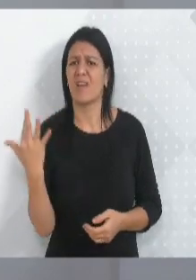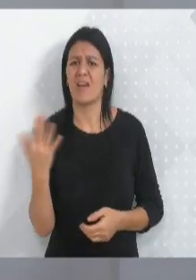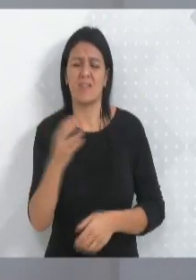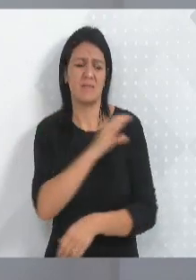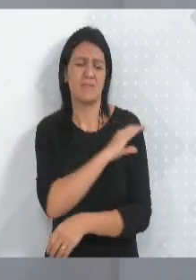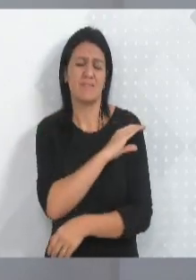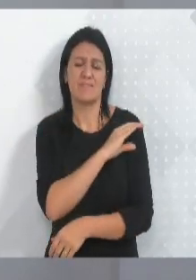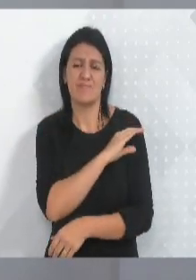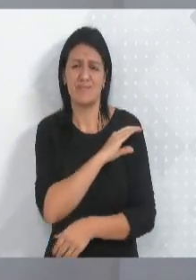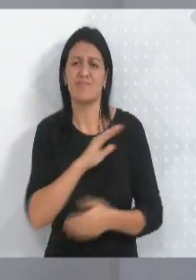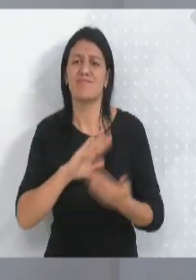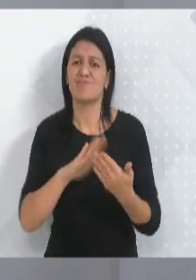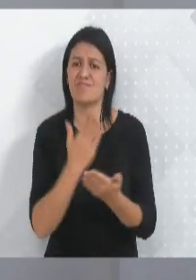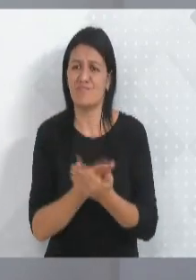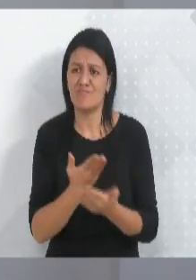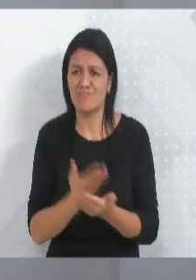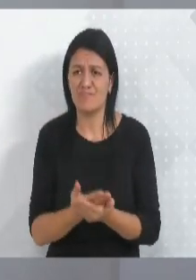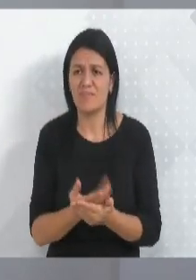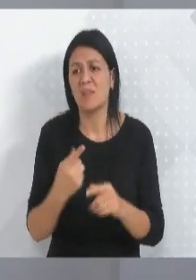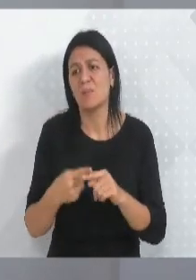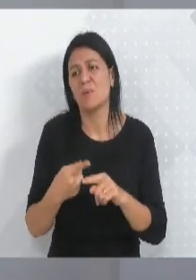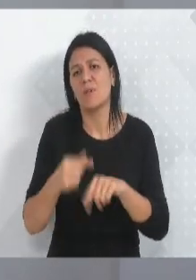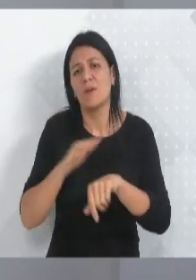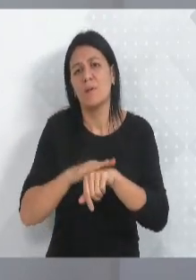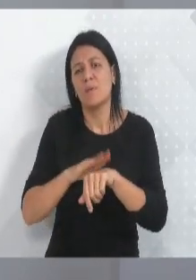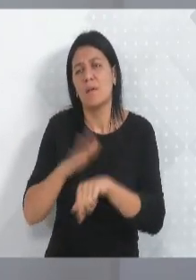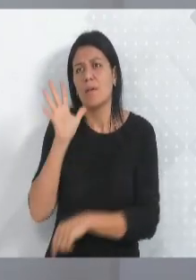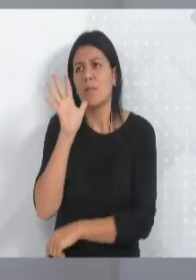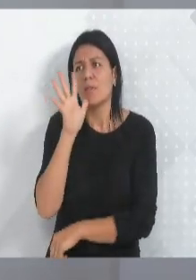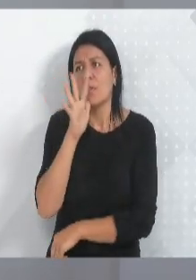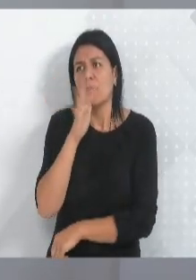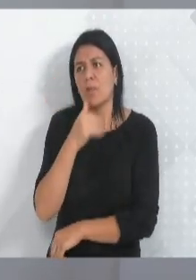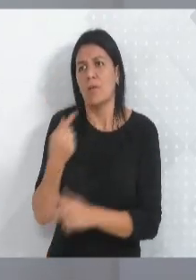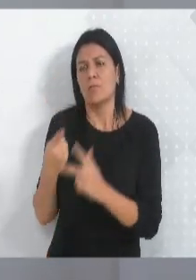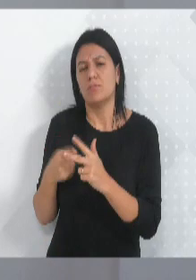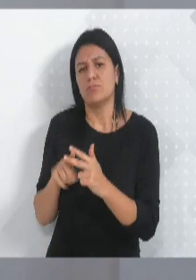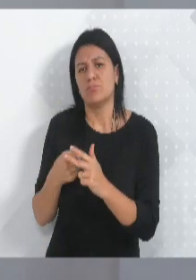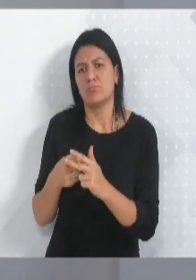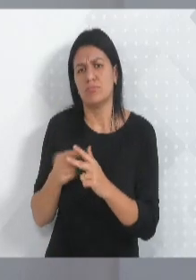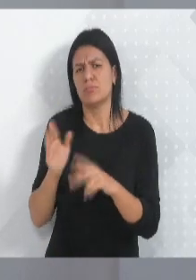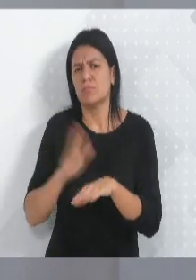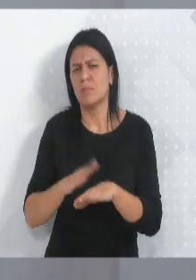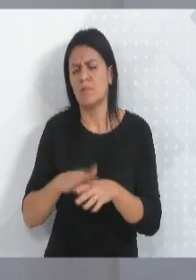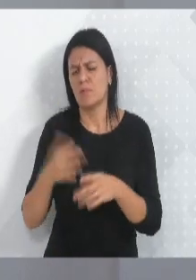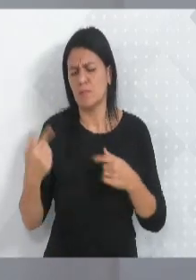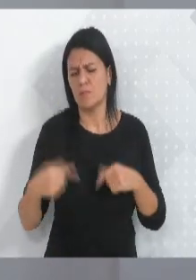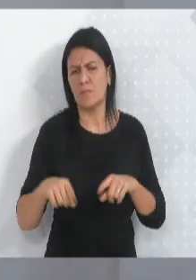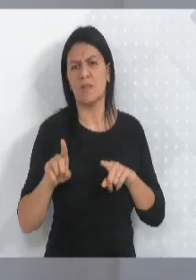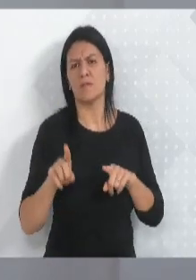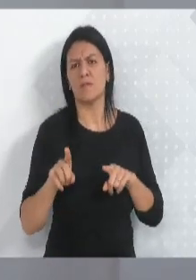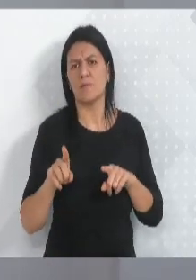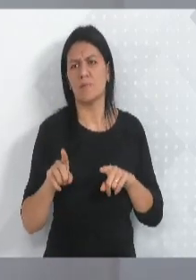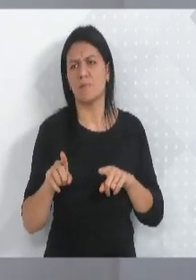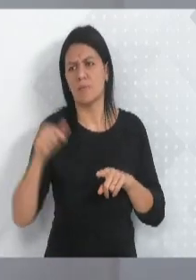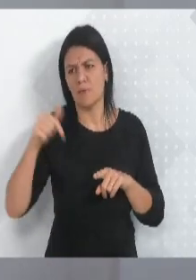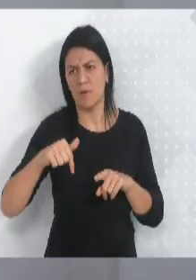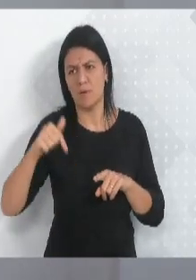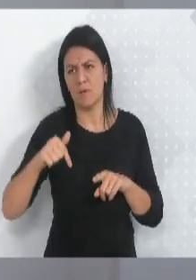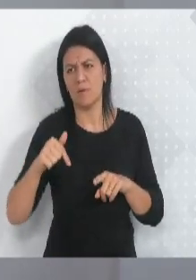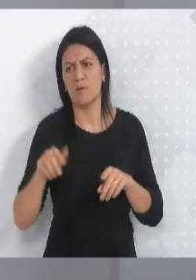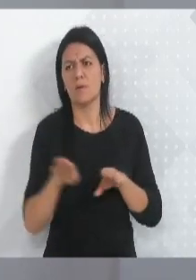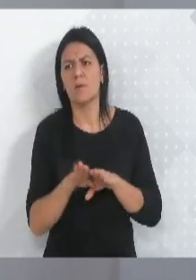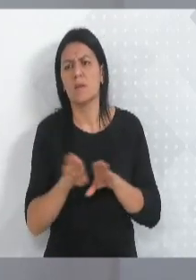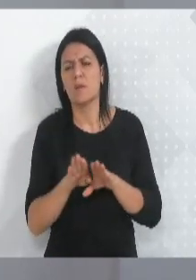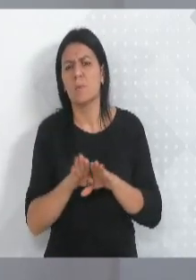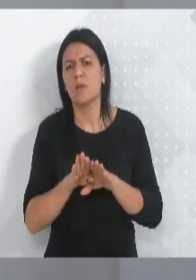educandários, pelo tempo de demora que tem para manutenção. Eu faço um desafio aqui aos pais, e vou fazer aqui mostrar uma